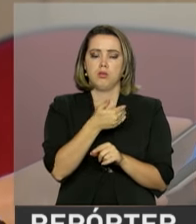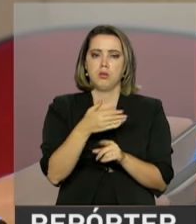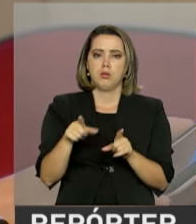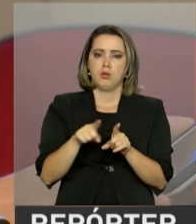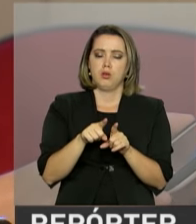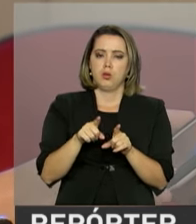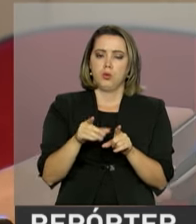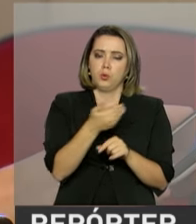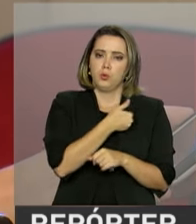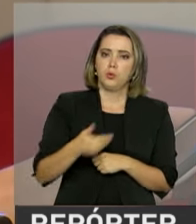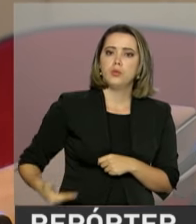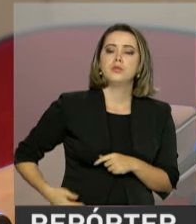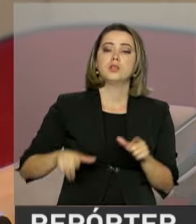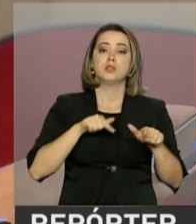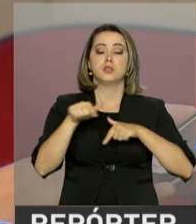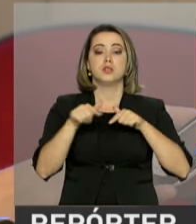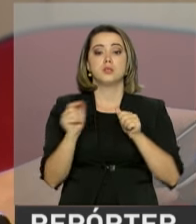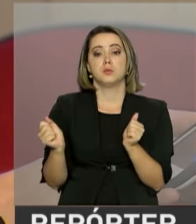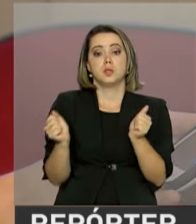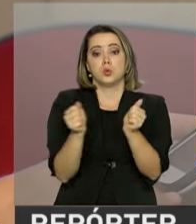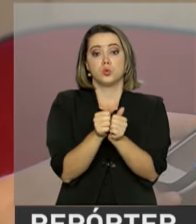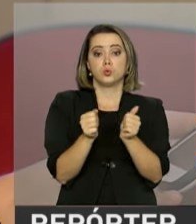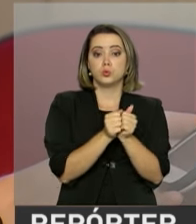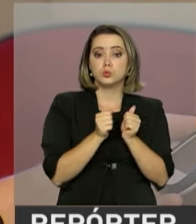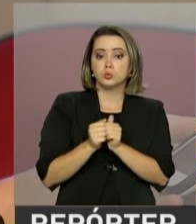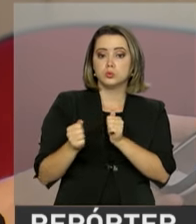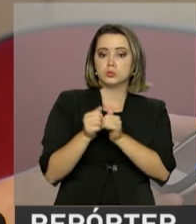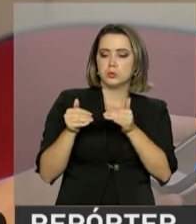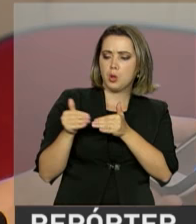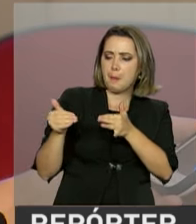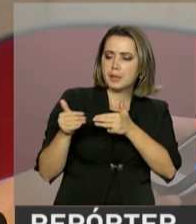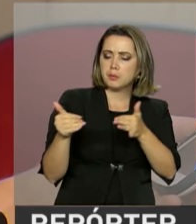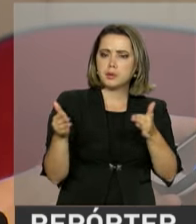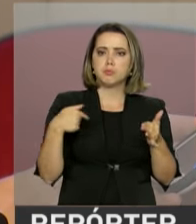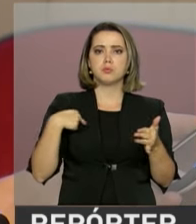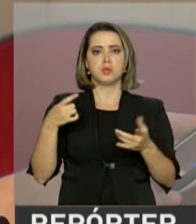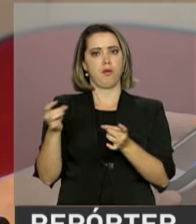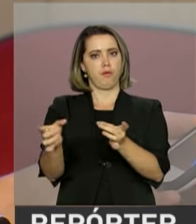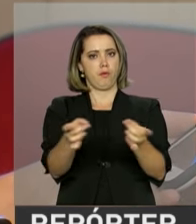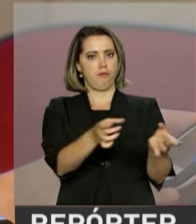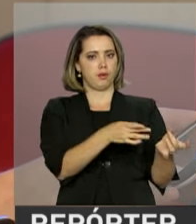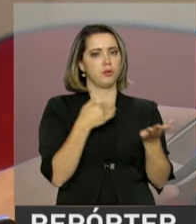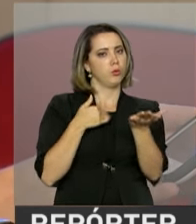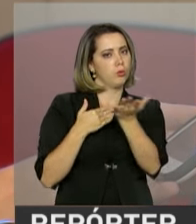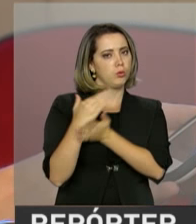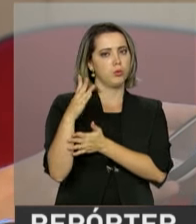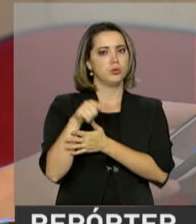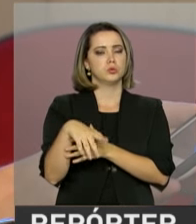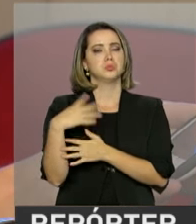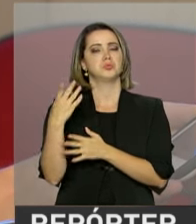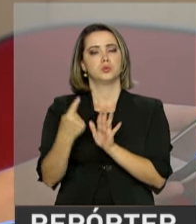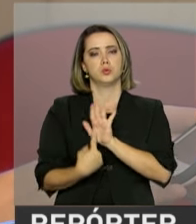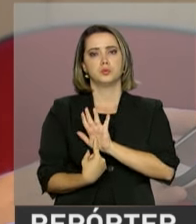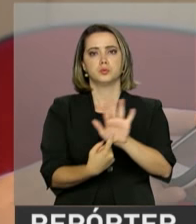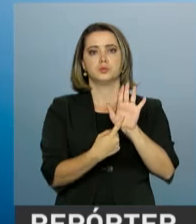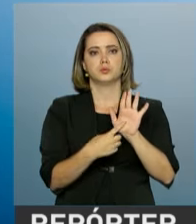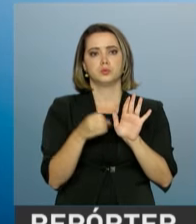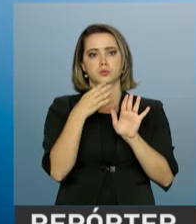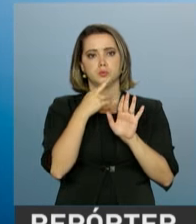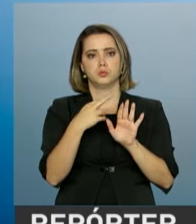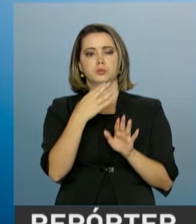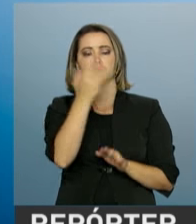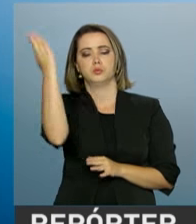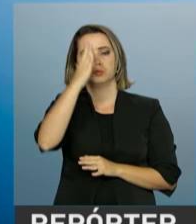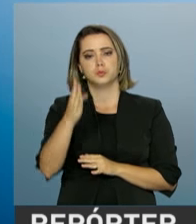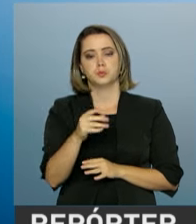de outros governos para manter os mercados abertos e mostrar qualidade e boa imagem do produto brasileiro os